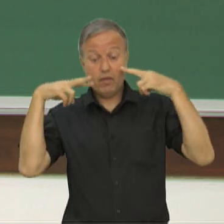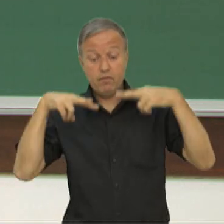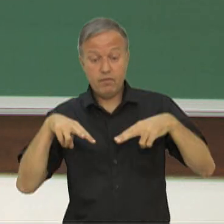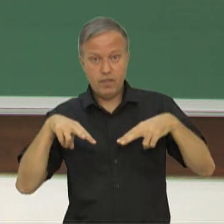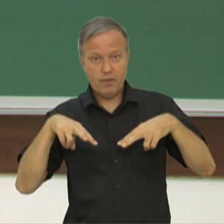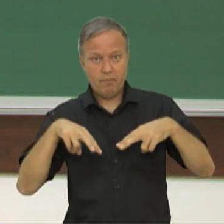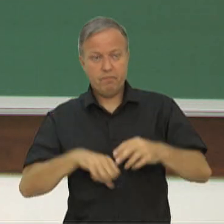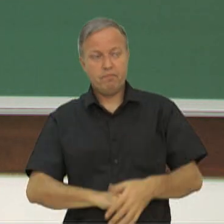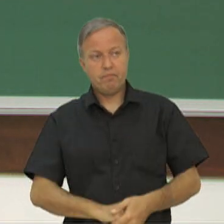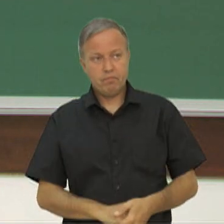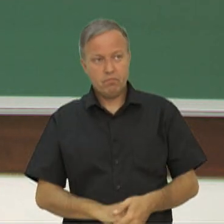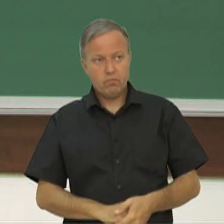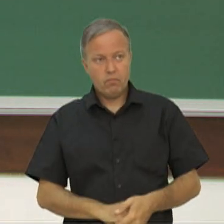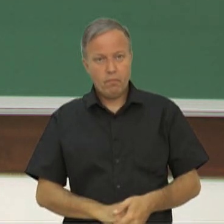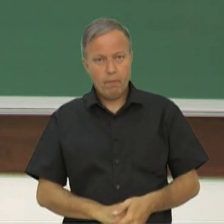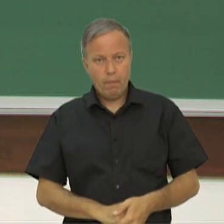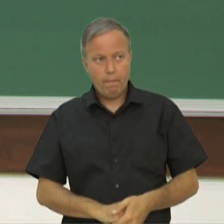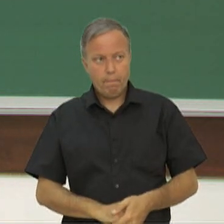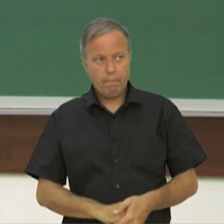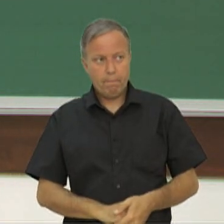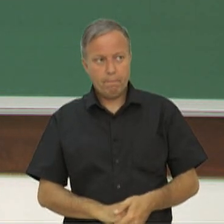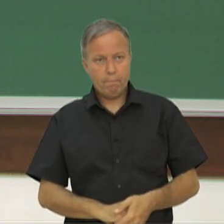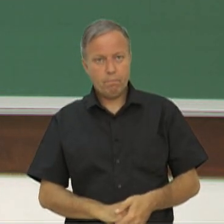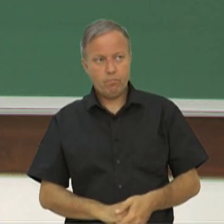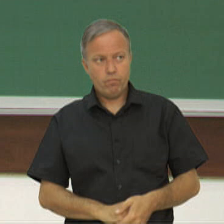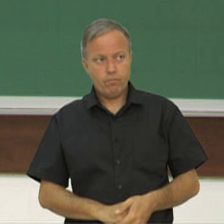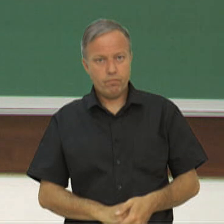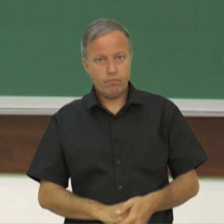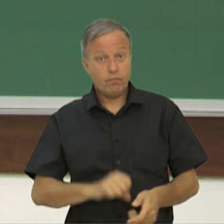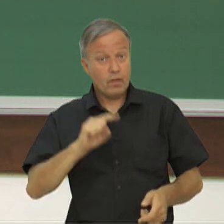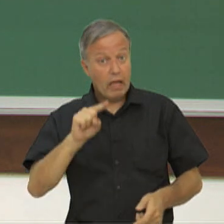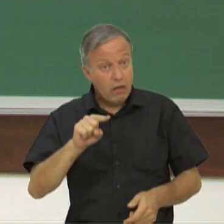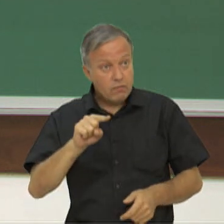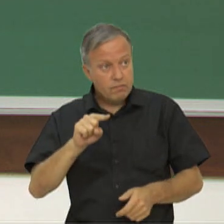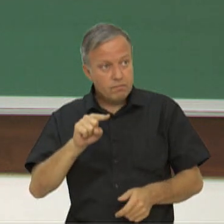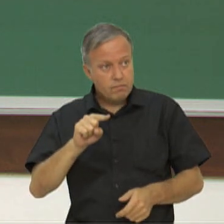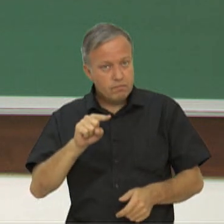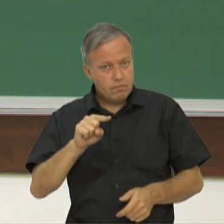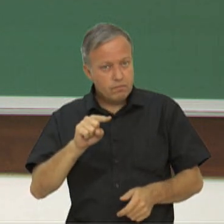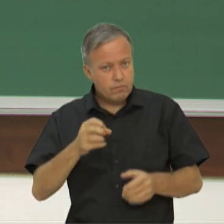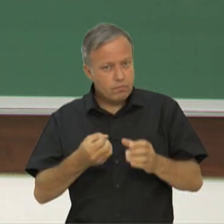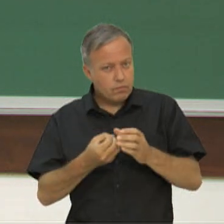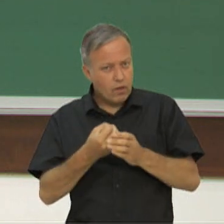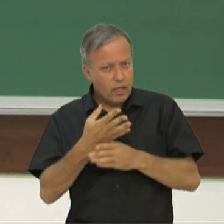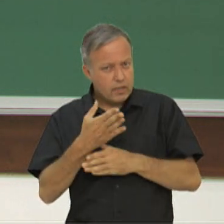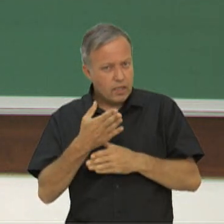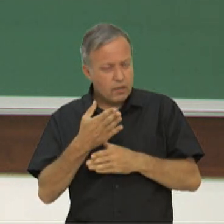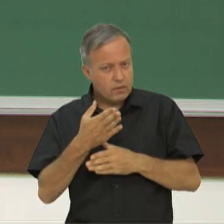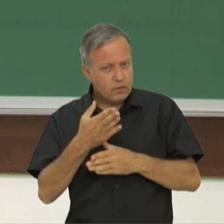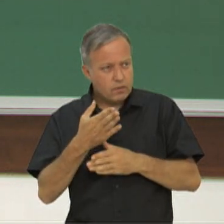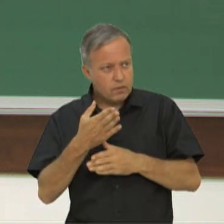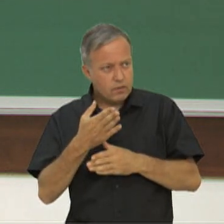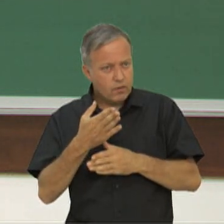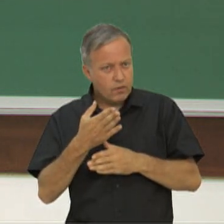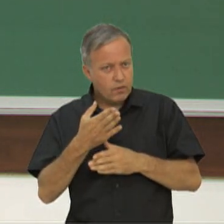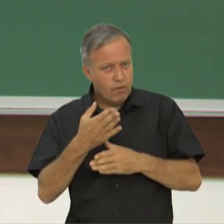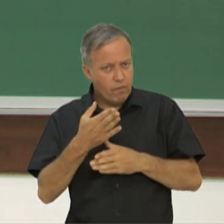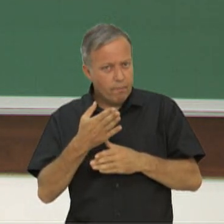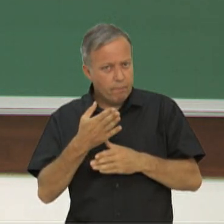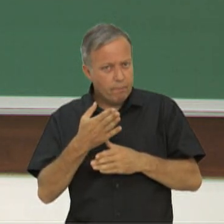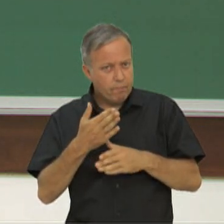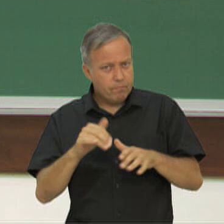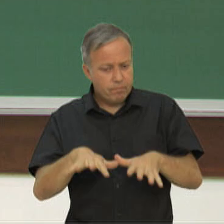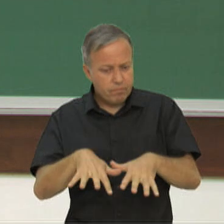balé. Então, a gente pode dizer que, neste momento, com a criação da academia e esse formato de